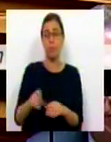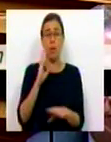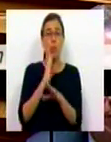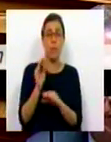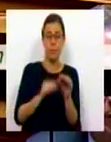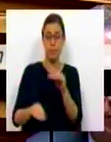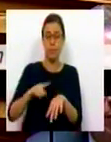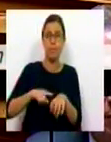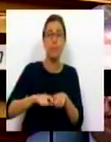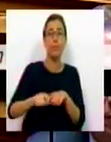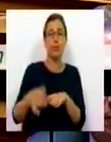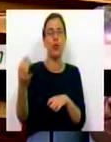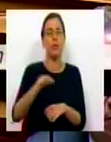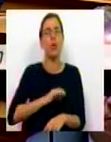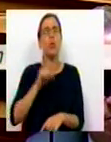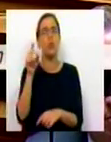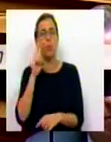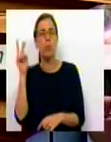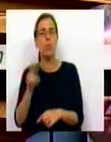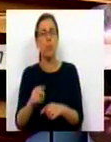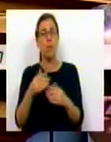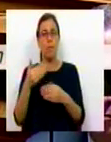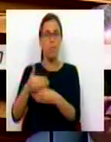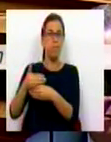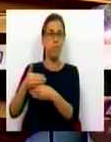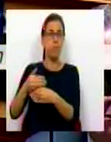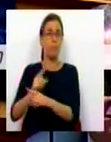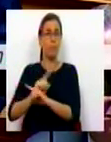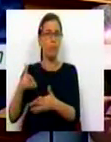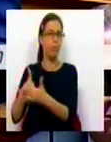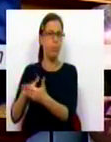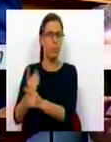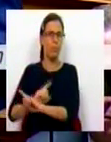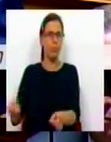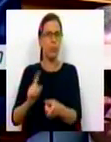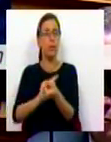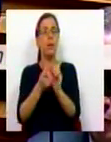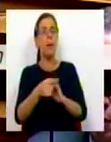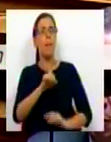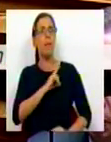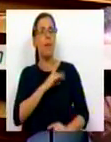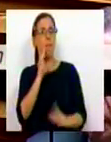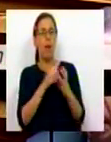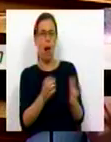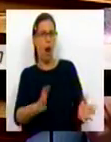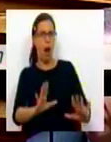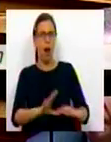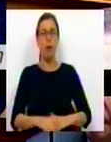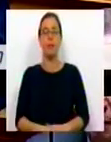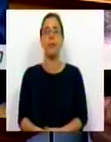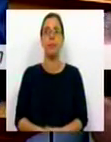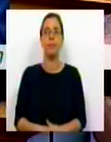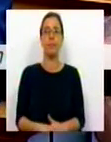últimas eleições legislativas e os senhores encontraram aqui uma muralha contra a privatização da Caixa Geral de Depósitos.